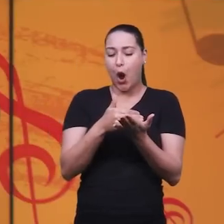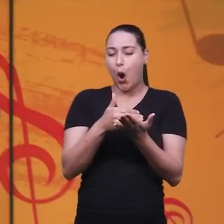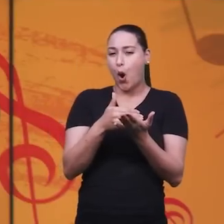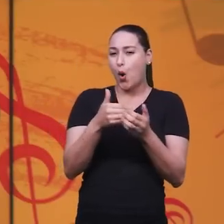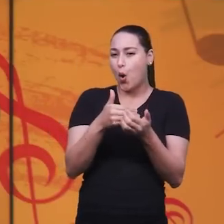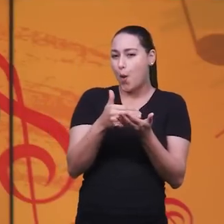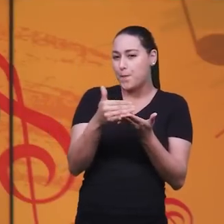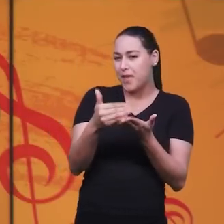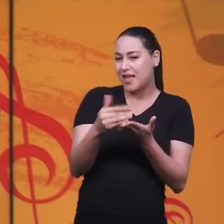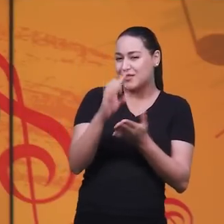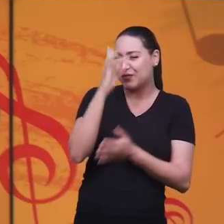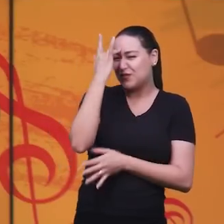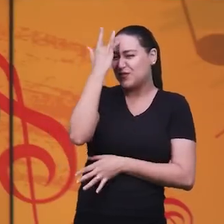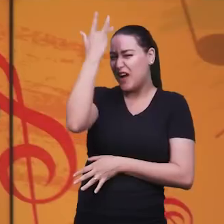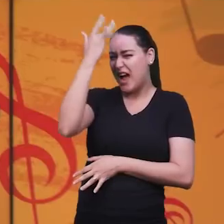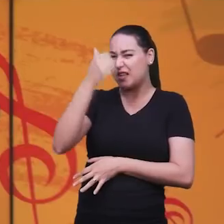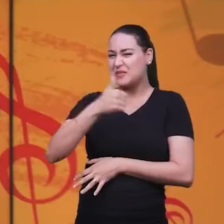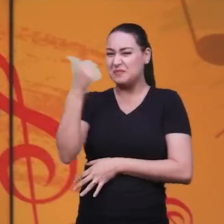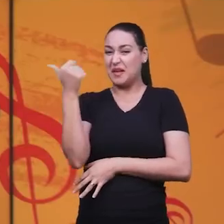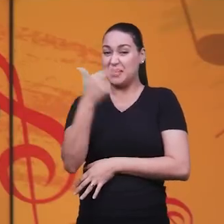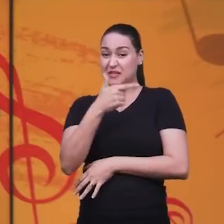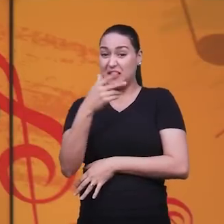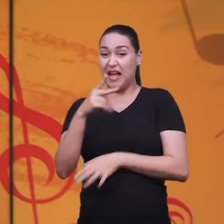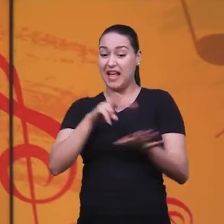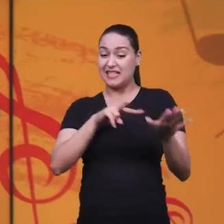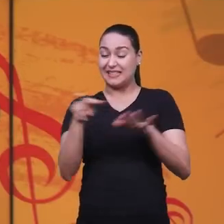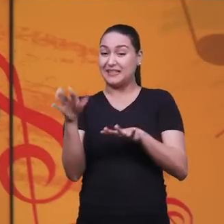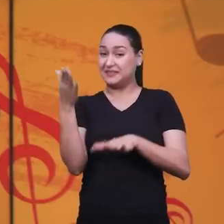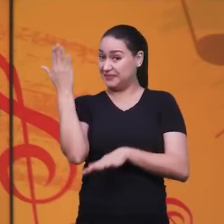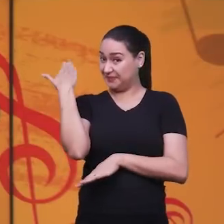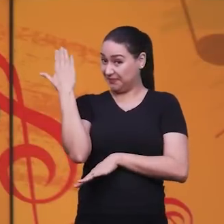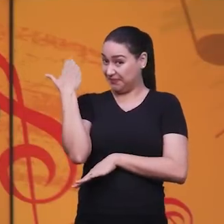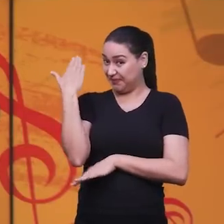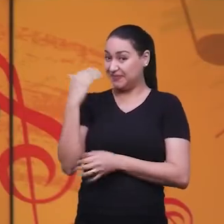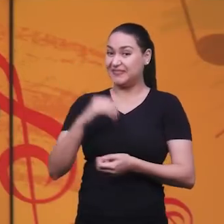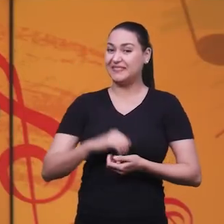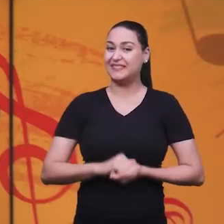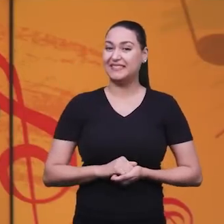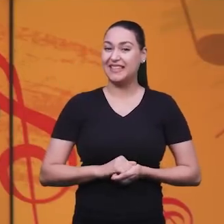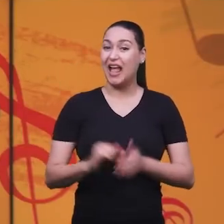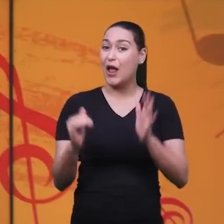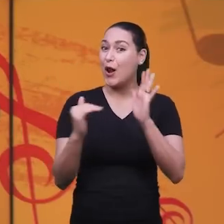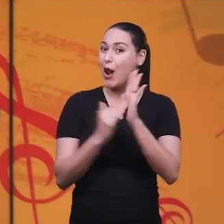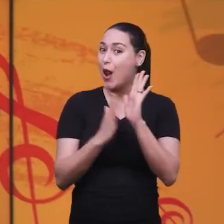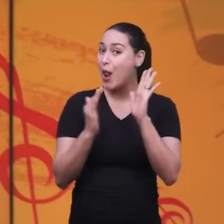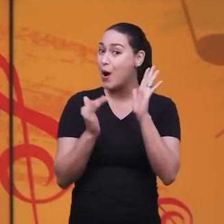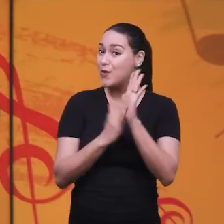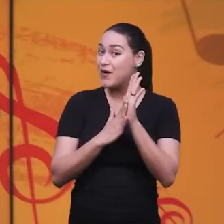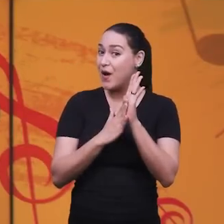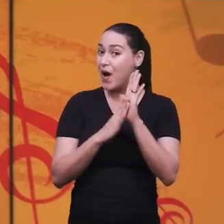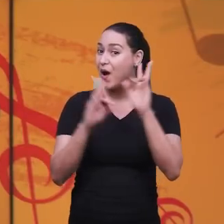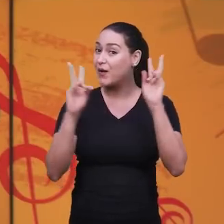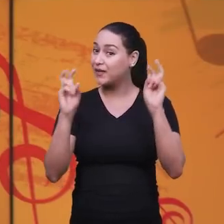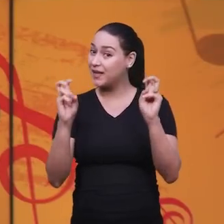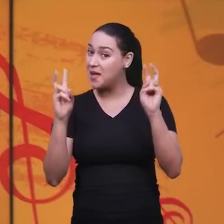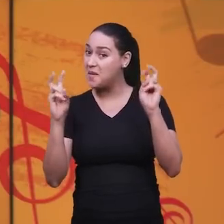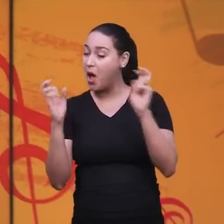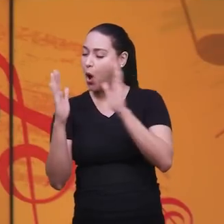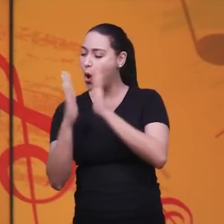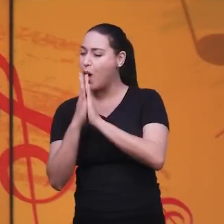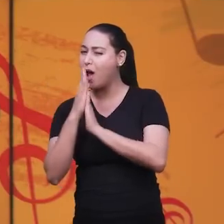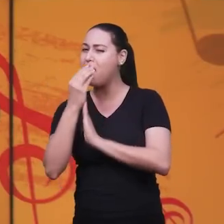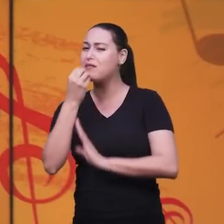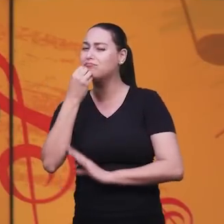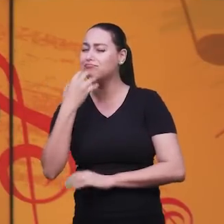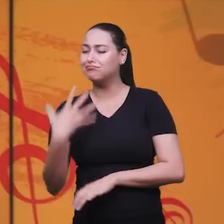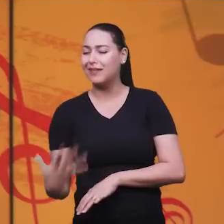mais facilitada do que aprendemos na escaleta na semana passada. Do louvor, Orar Faz